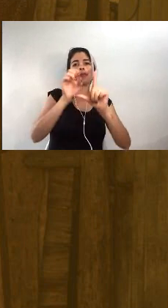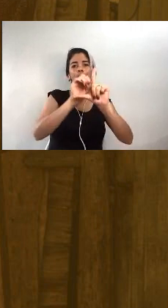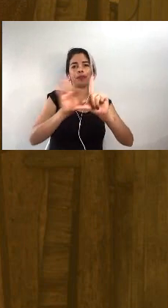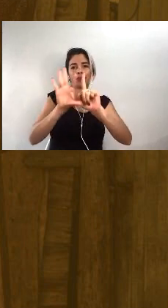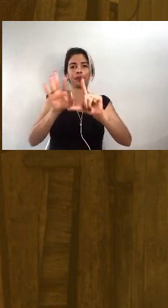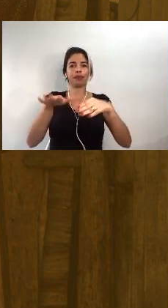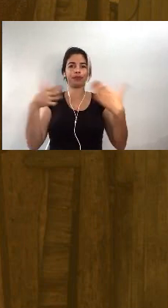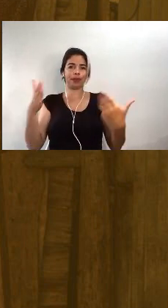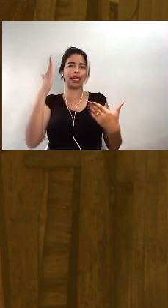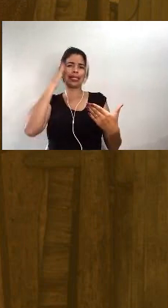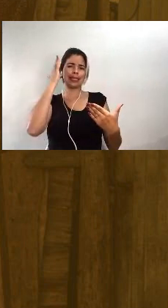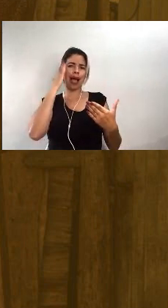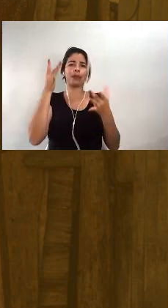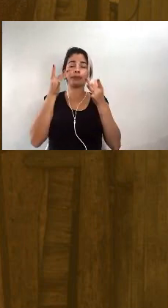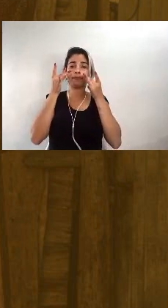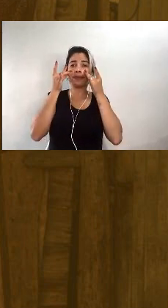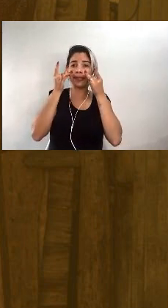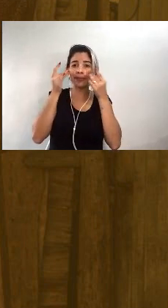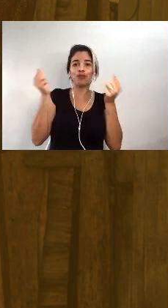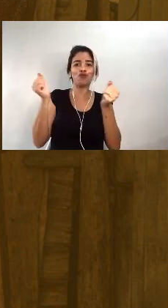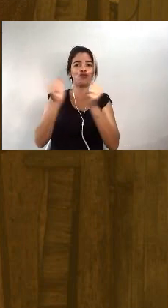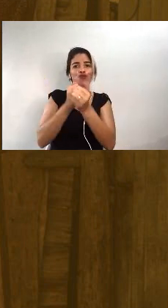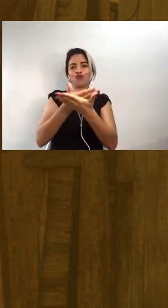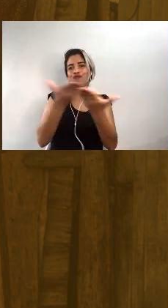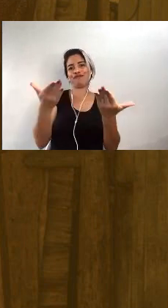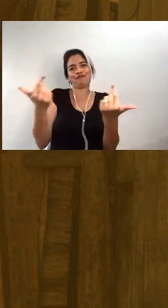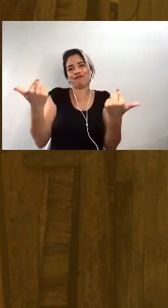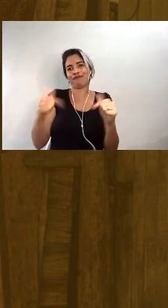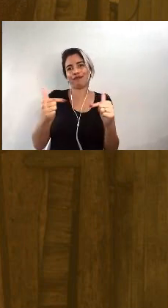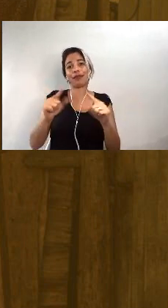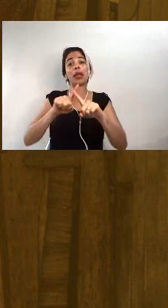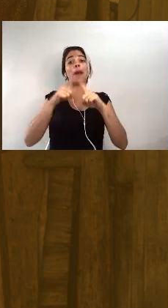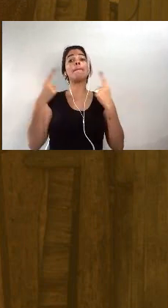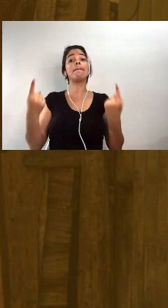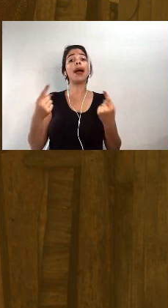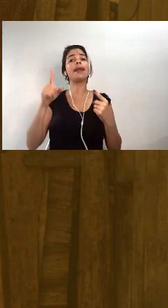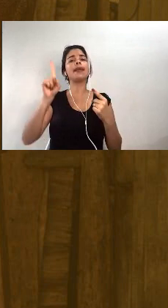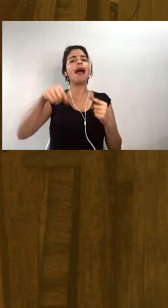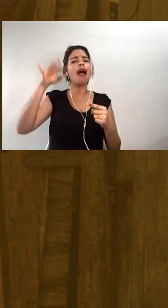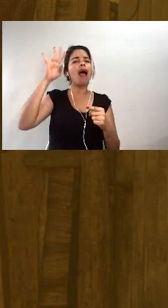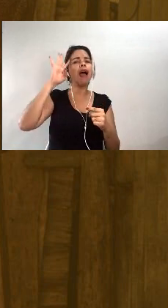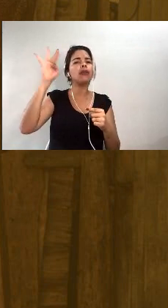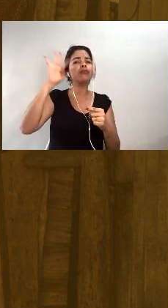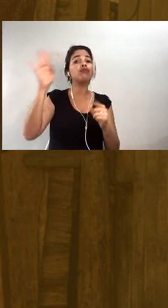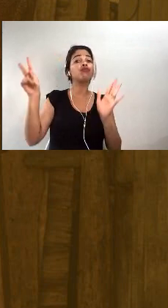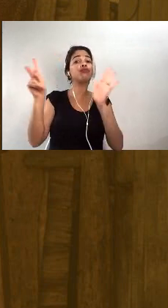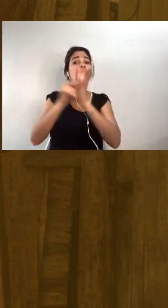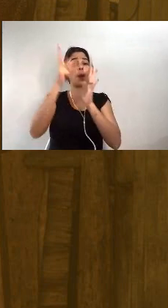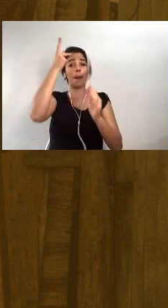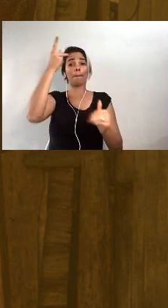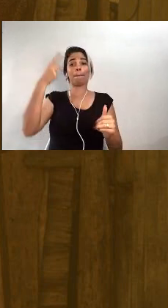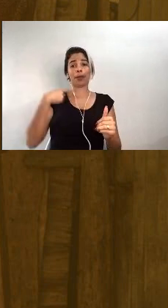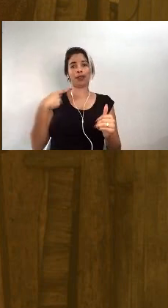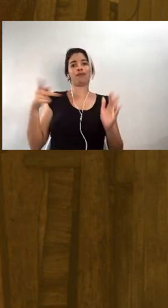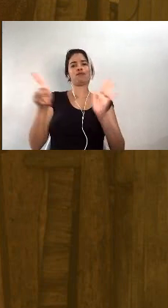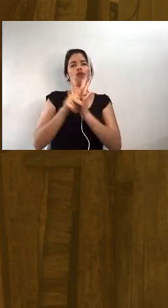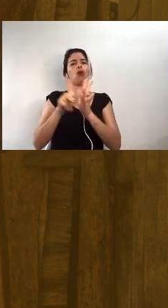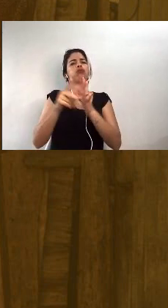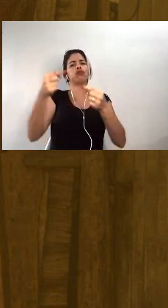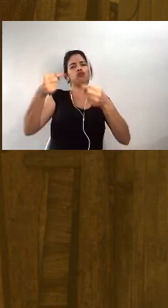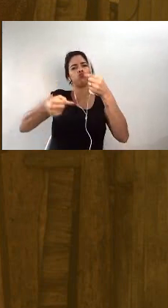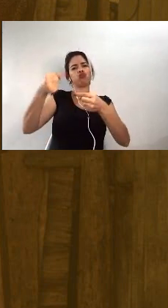né, com vocês fazendo essa fala, ela, né, é um pensamento, é uma organização que é fruto de um diálogo